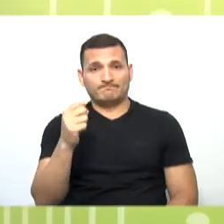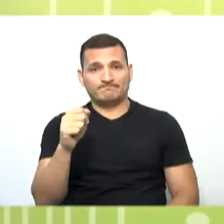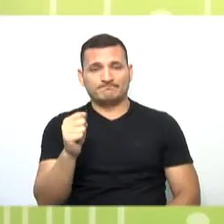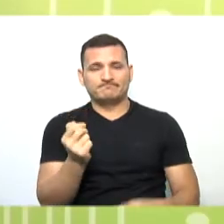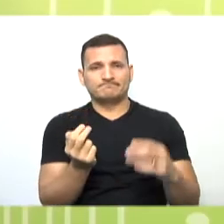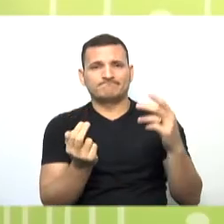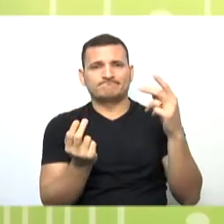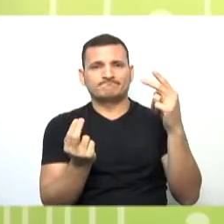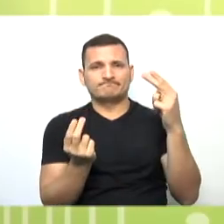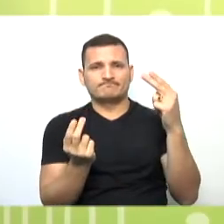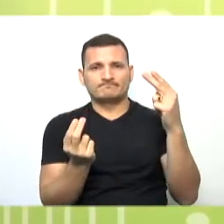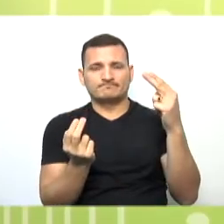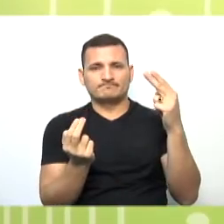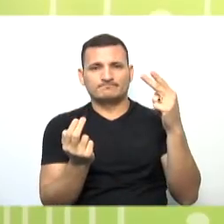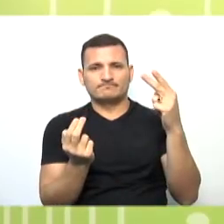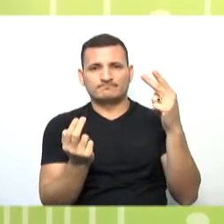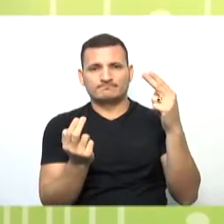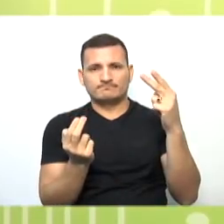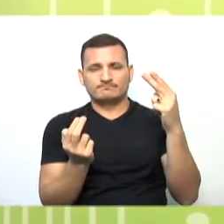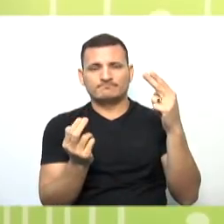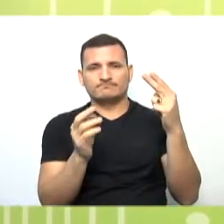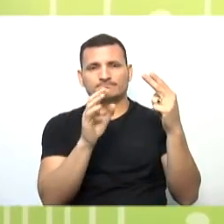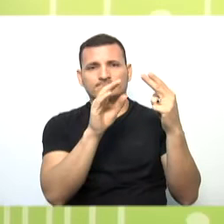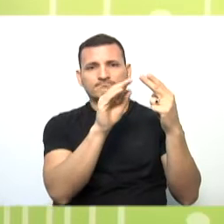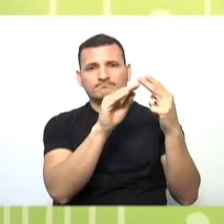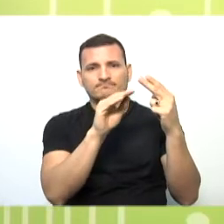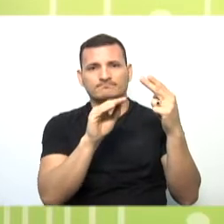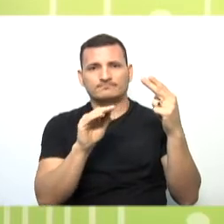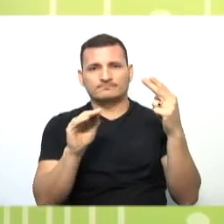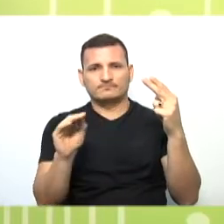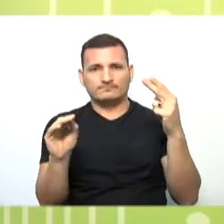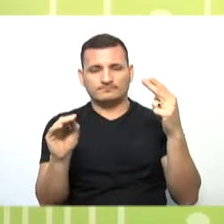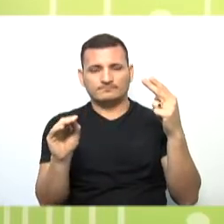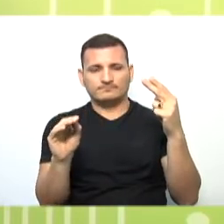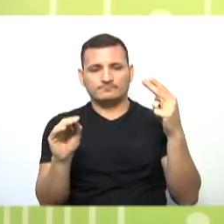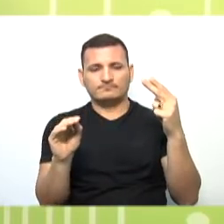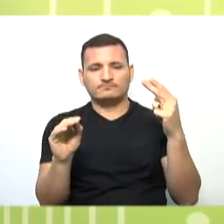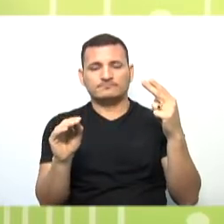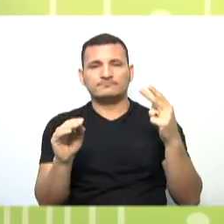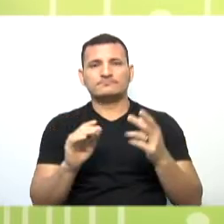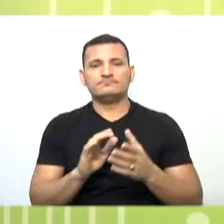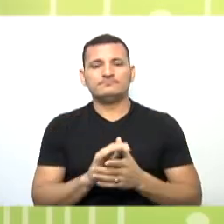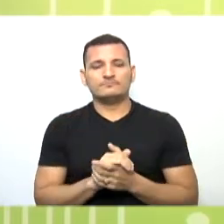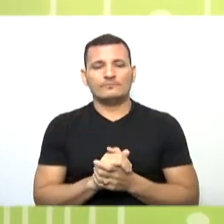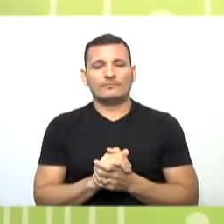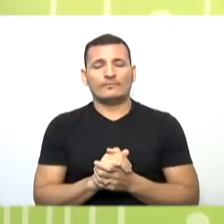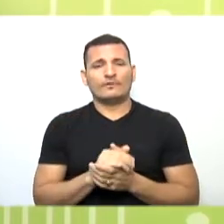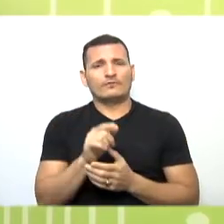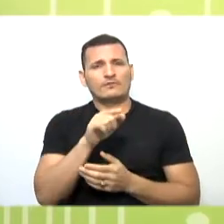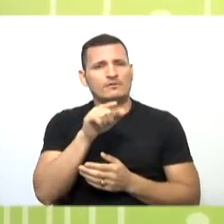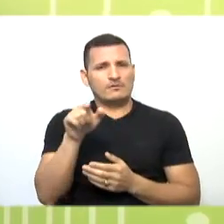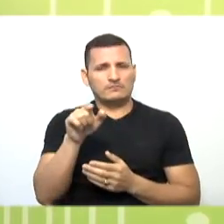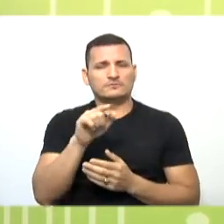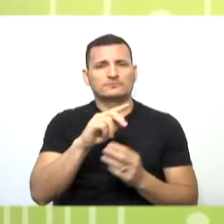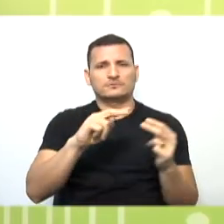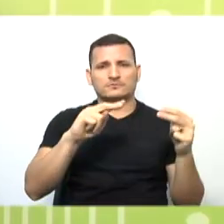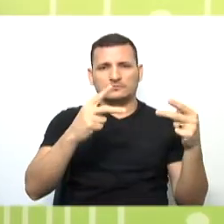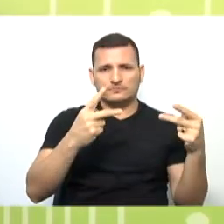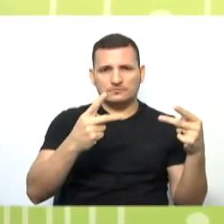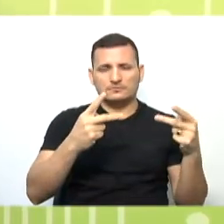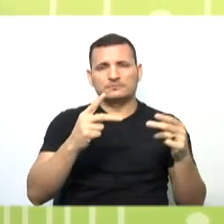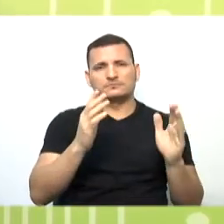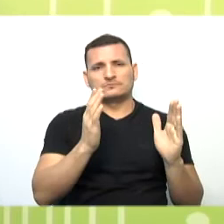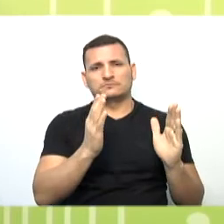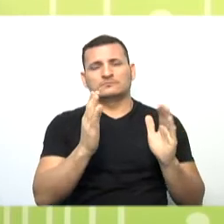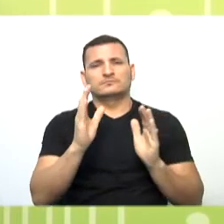estar exatamente igual com o nome que vocês criaram. E outra, esses arquivos HTML,